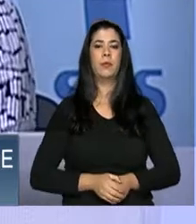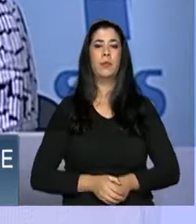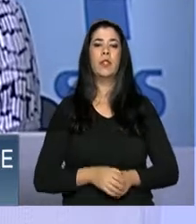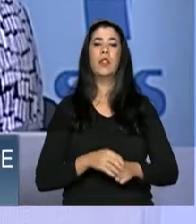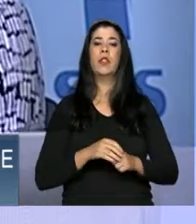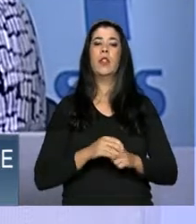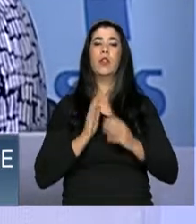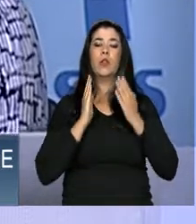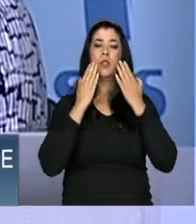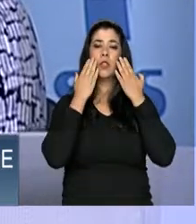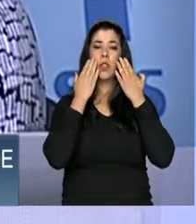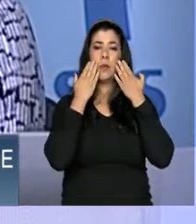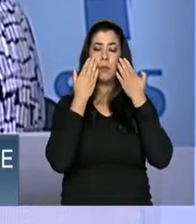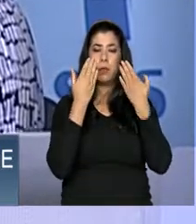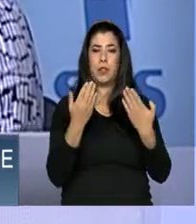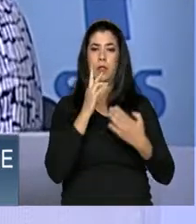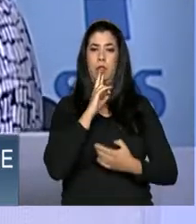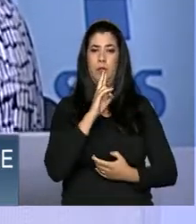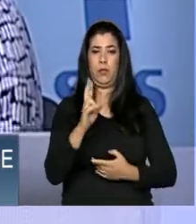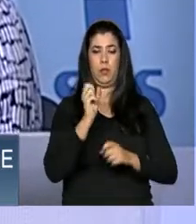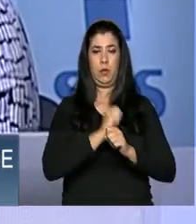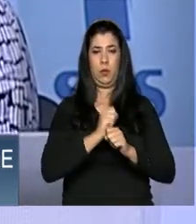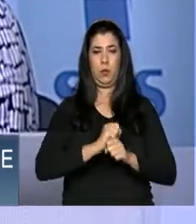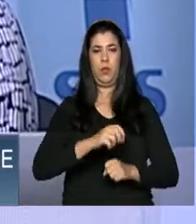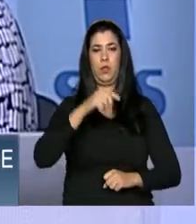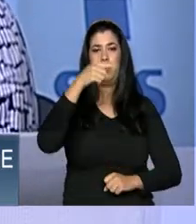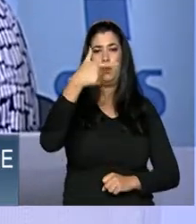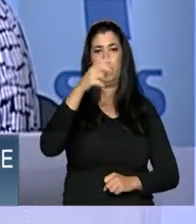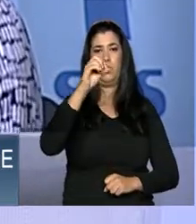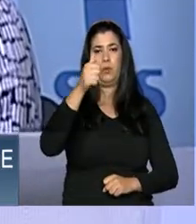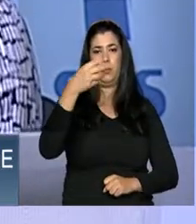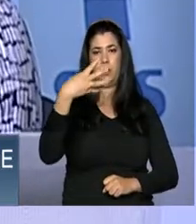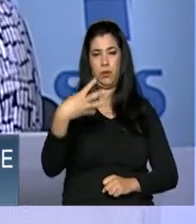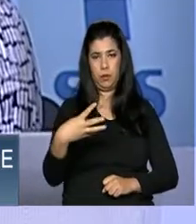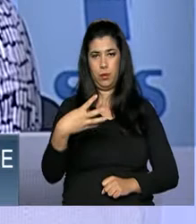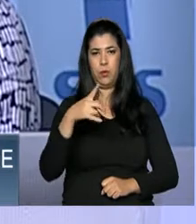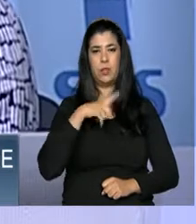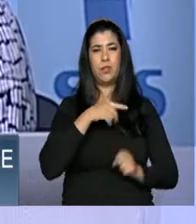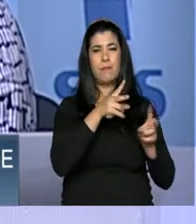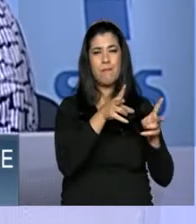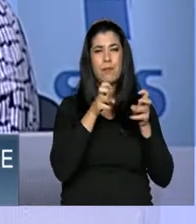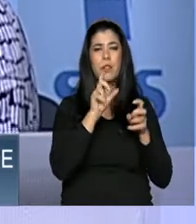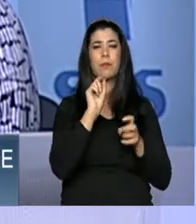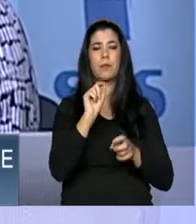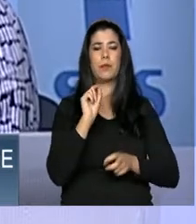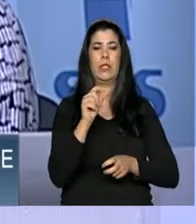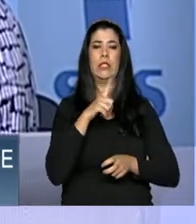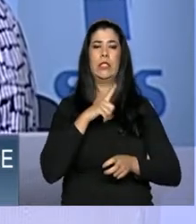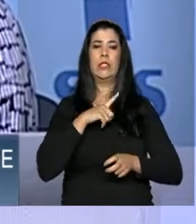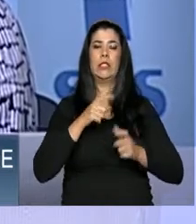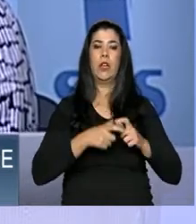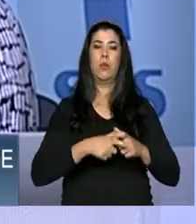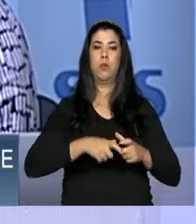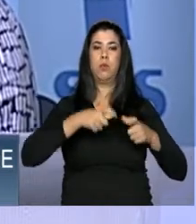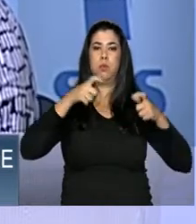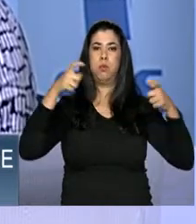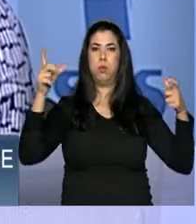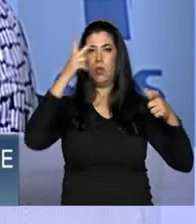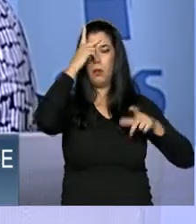de 2014, o crescimento do excesso de peso e a